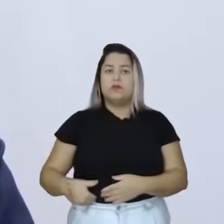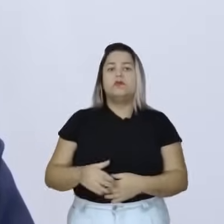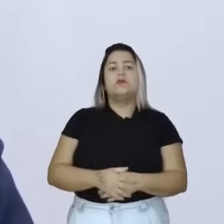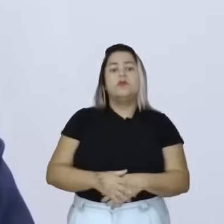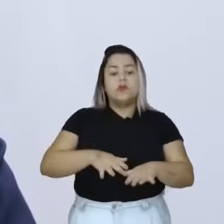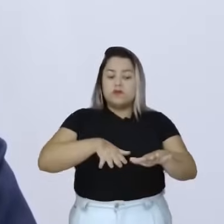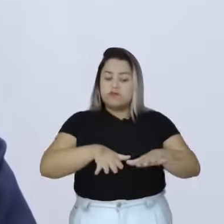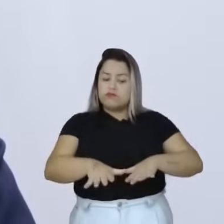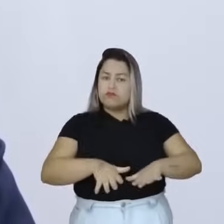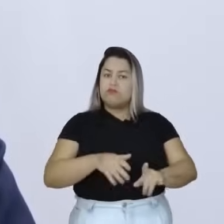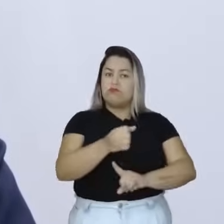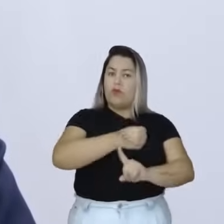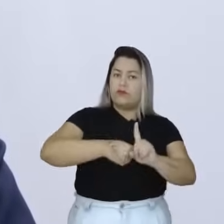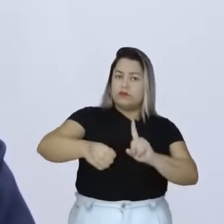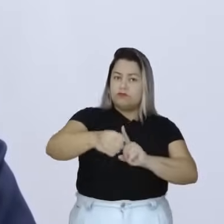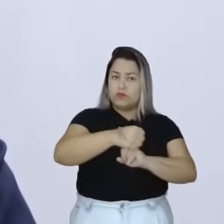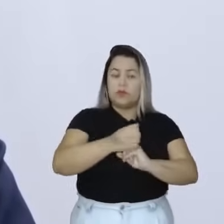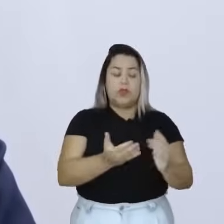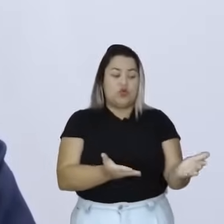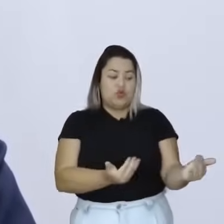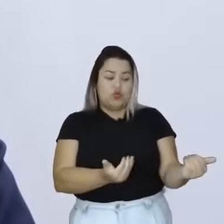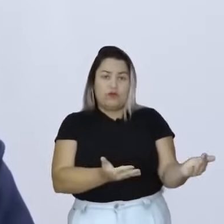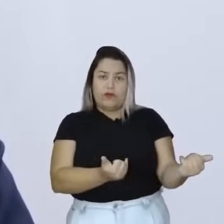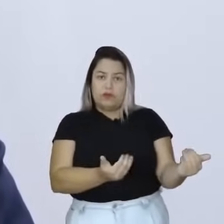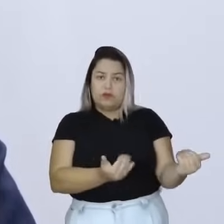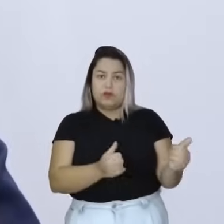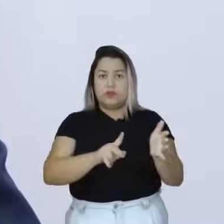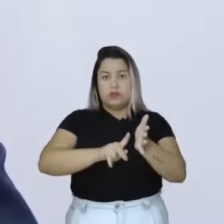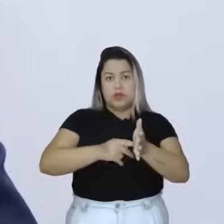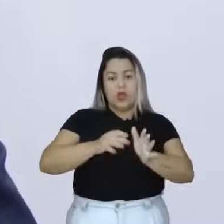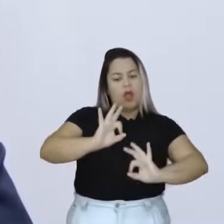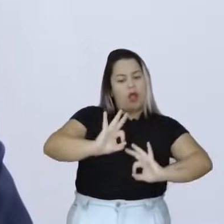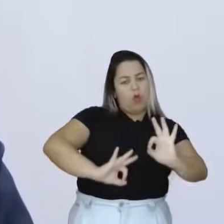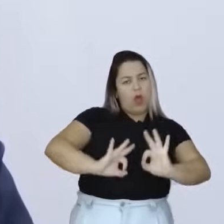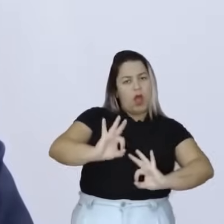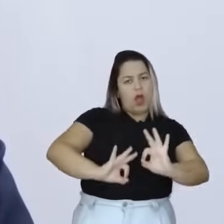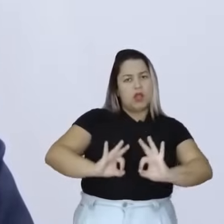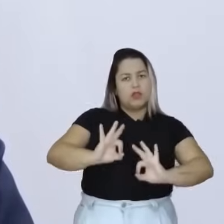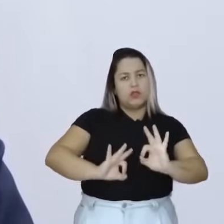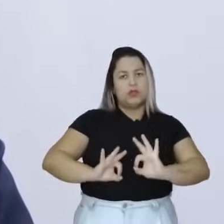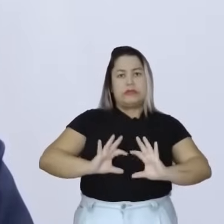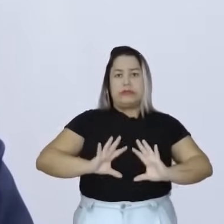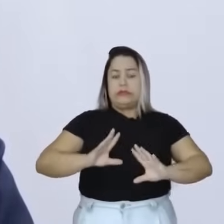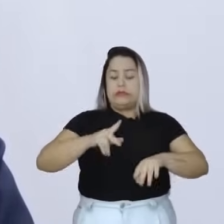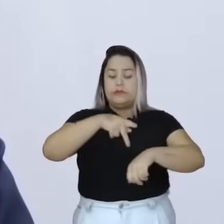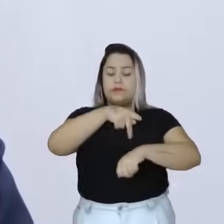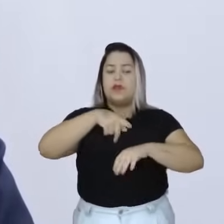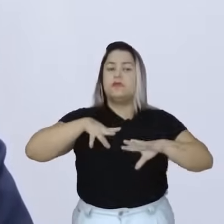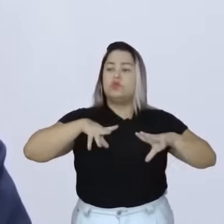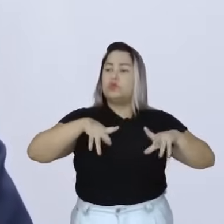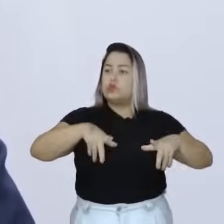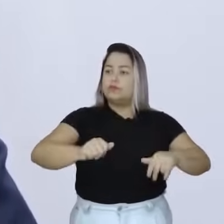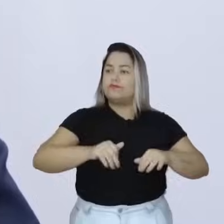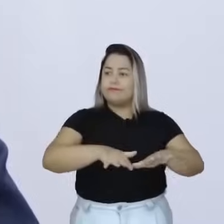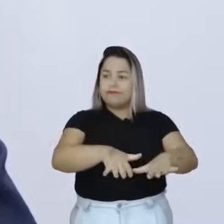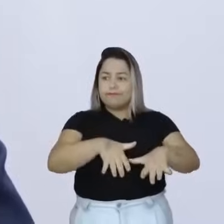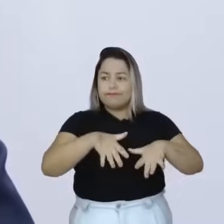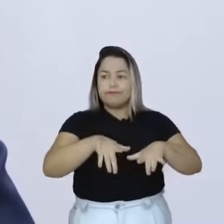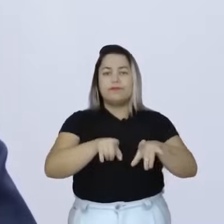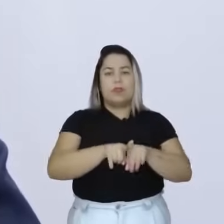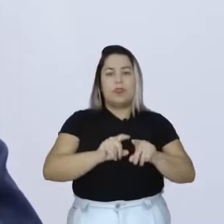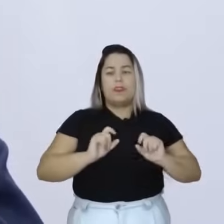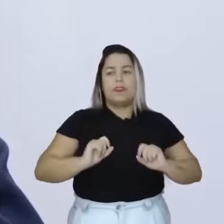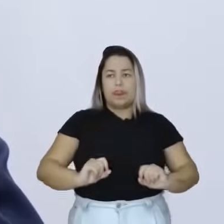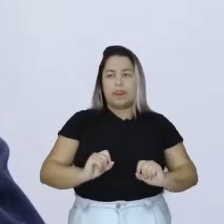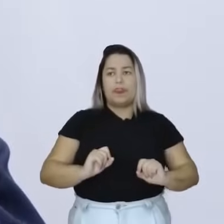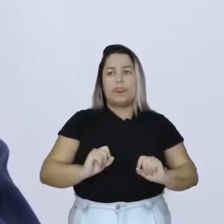os movimentos sociais de juventude e sindical organizados no país inteiro fizeram plenárias